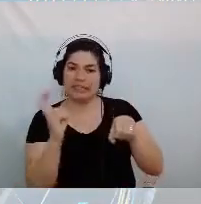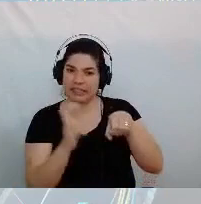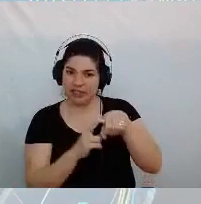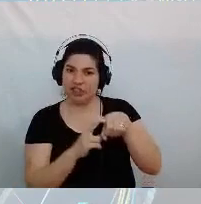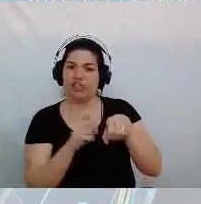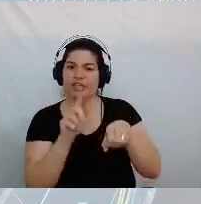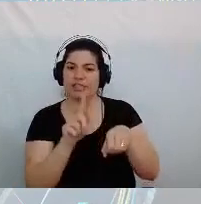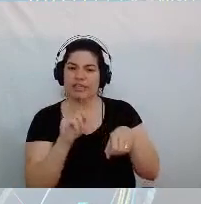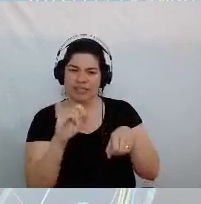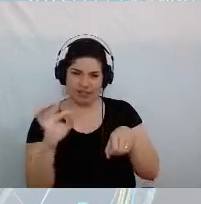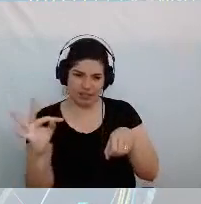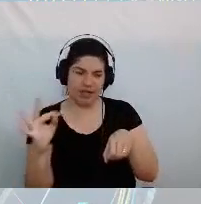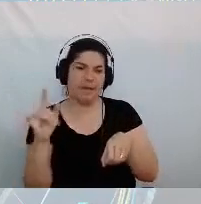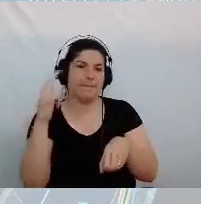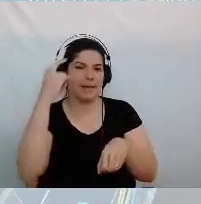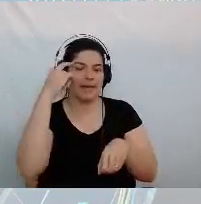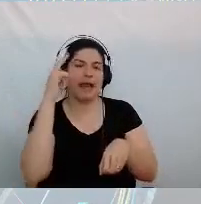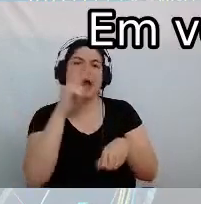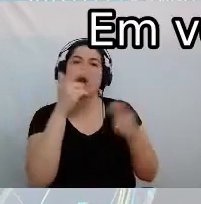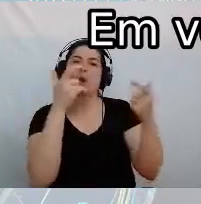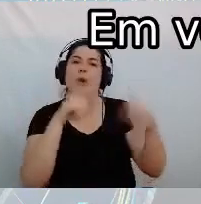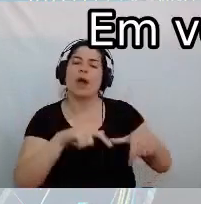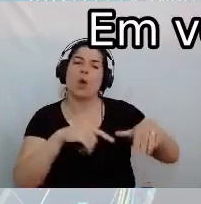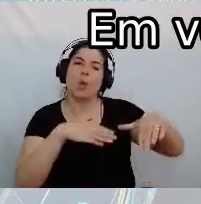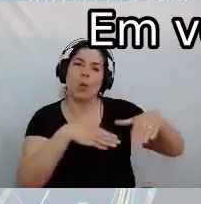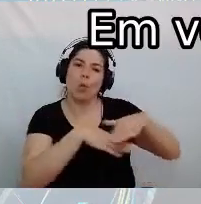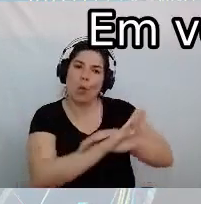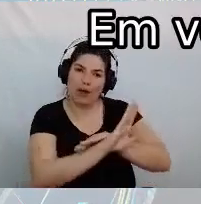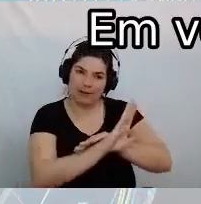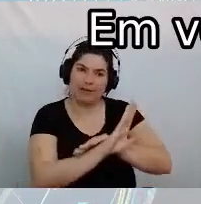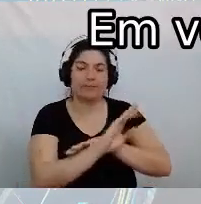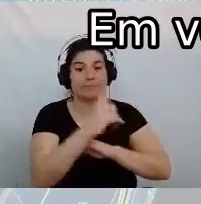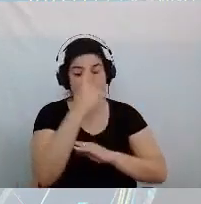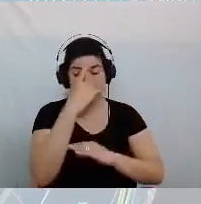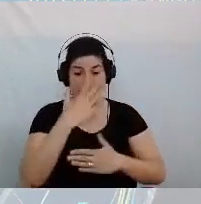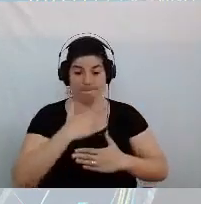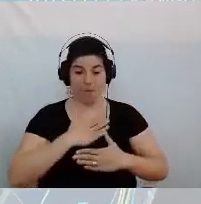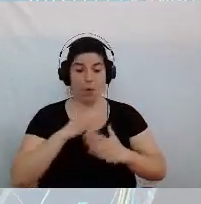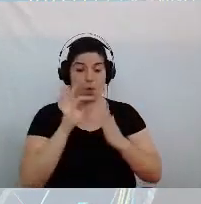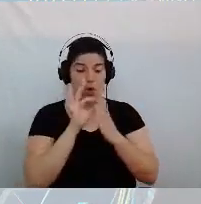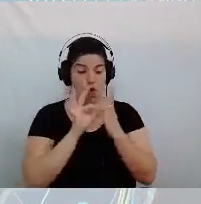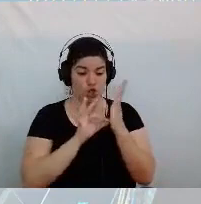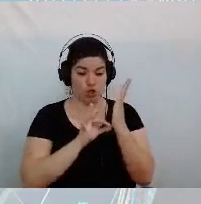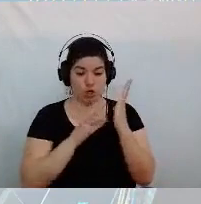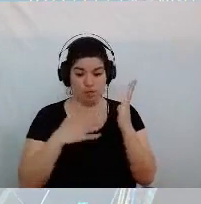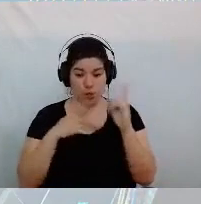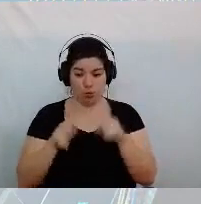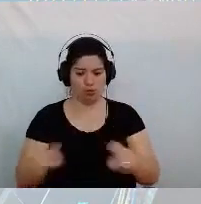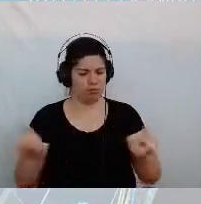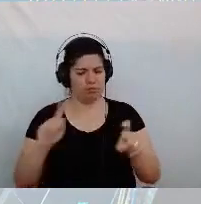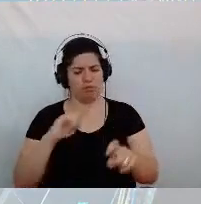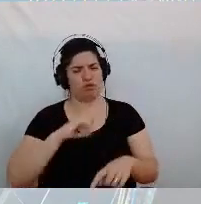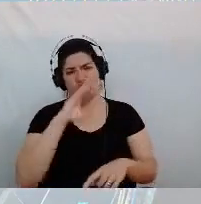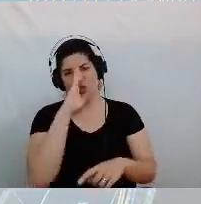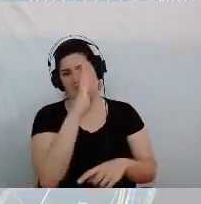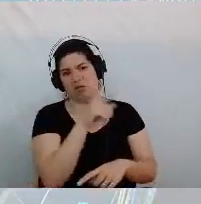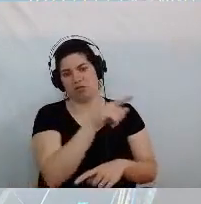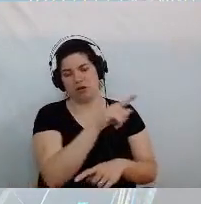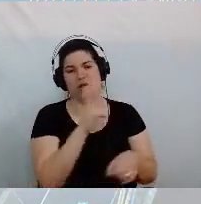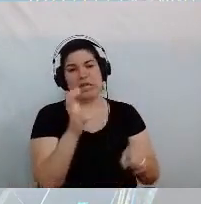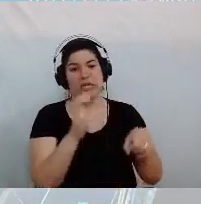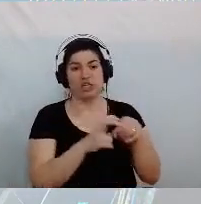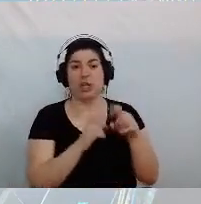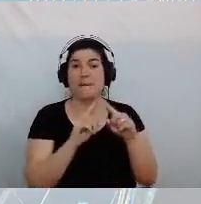sofisticado éé em vez de ter o código na minha máquina eu tenho código no Git mas eu entendo que o